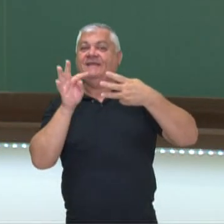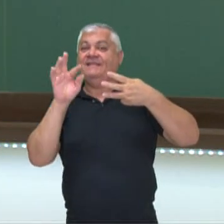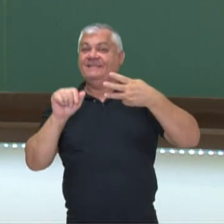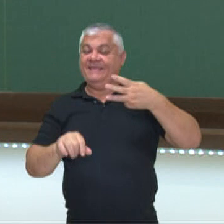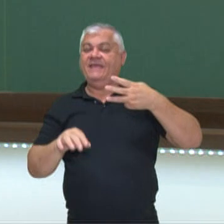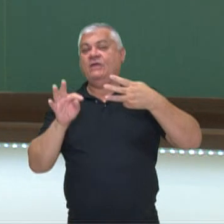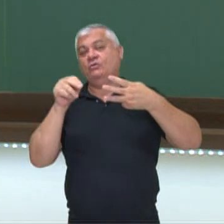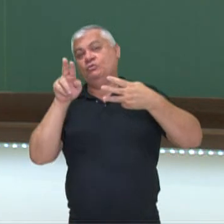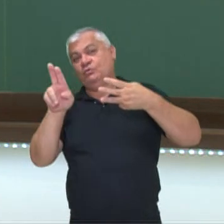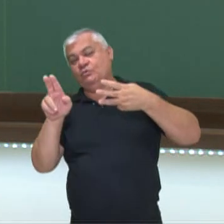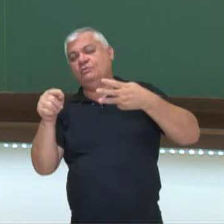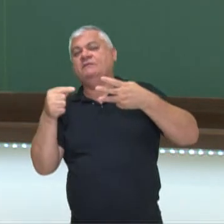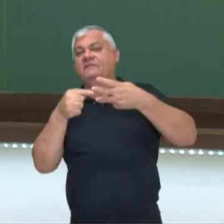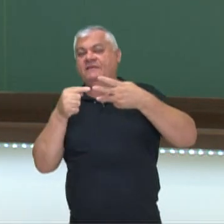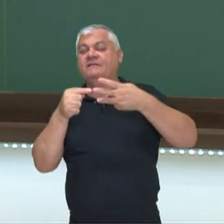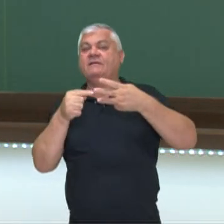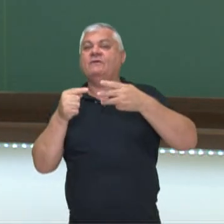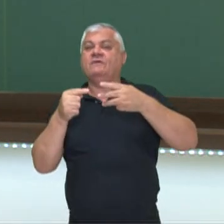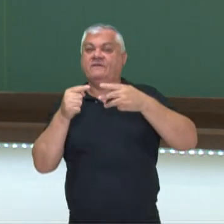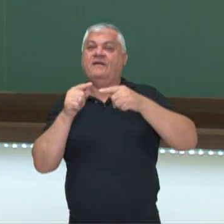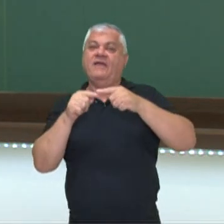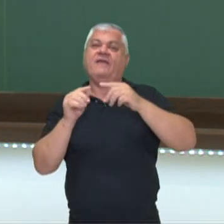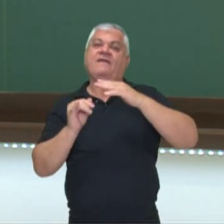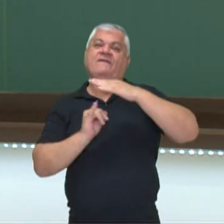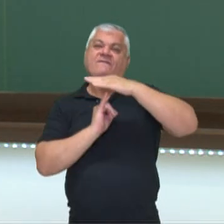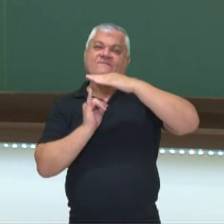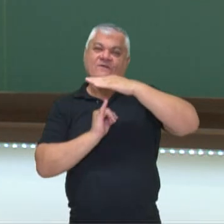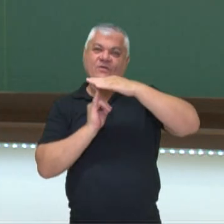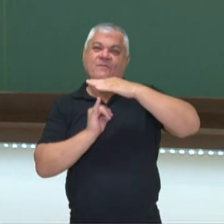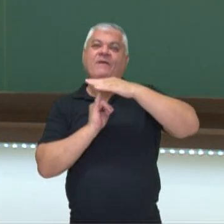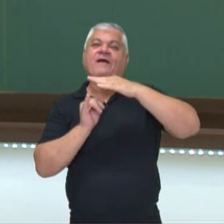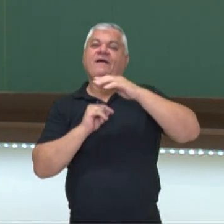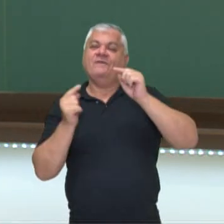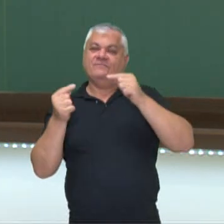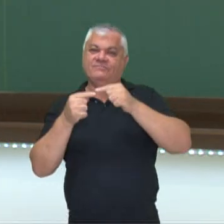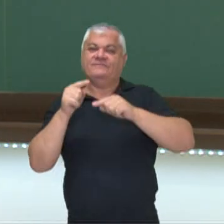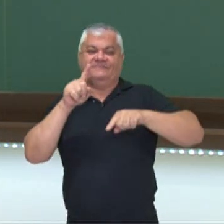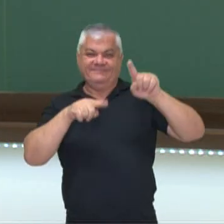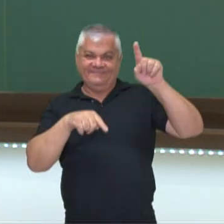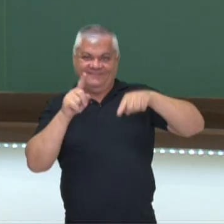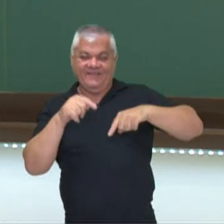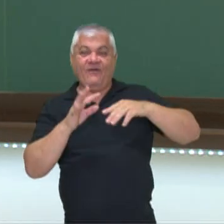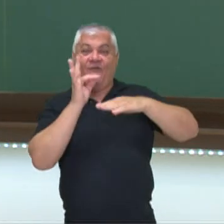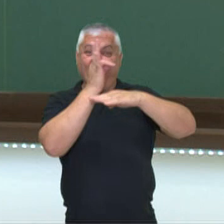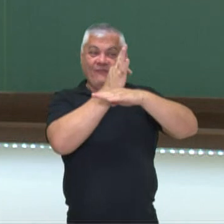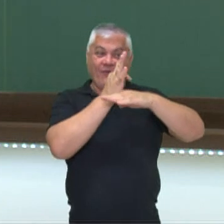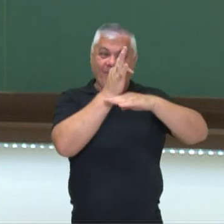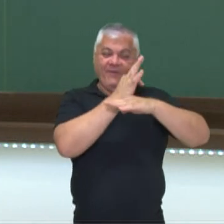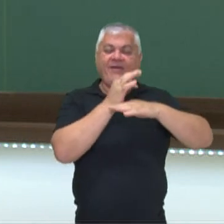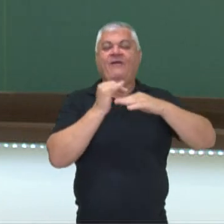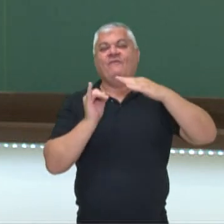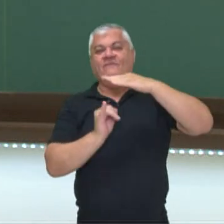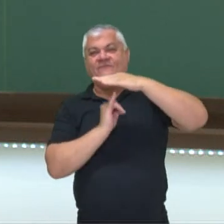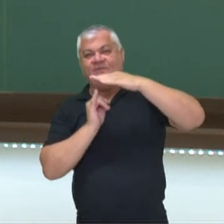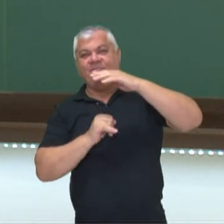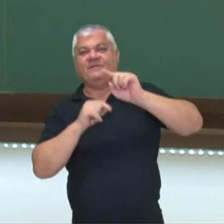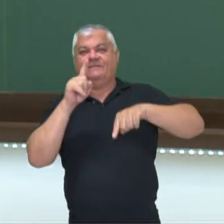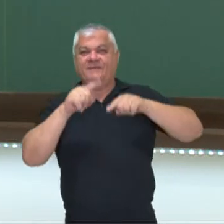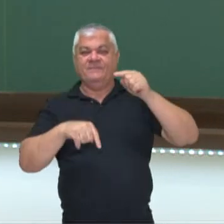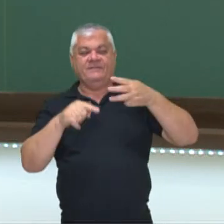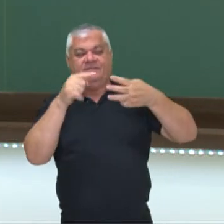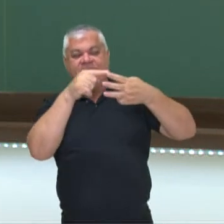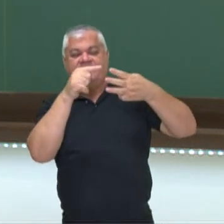tu, te envio. Então, por isso, para mostrar aí os graus de variação do formal para o informal. São